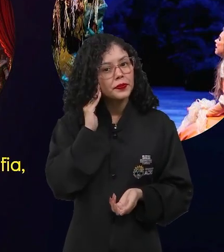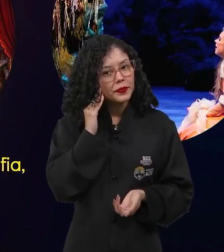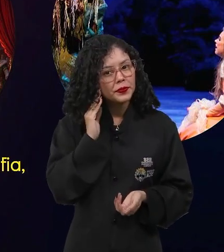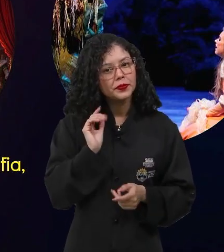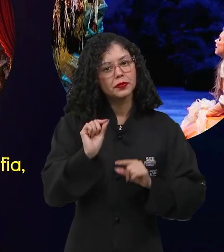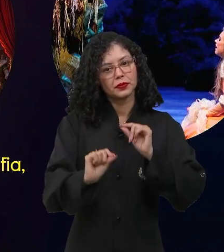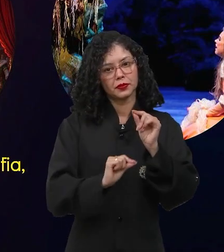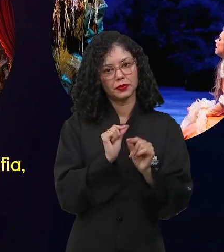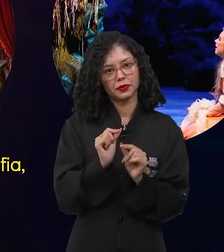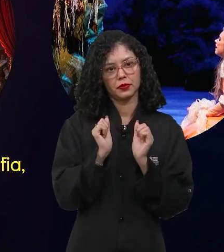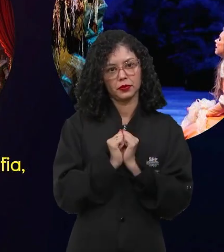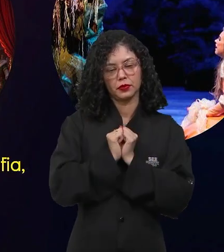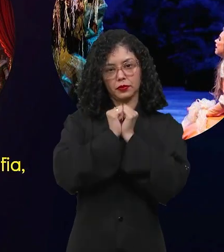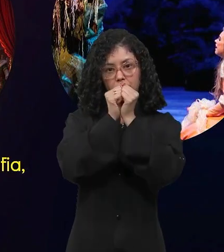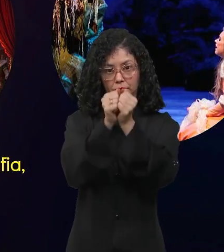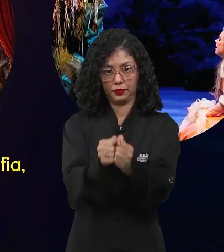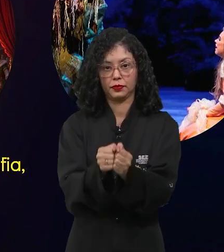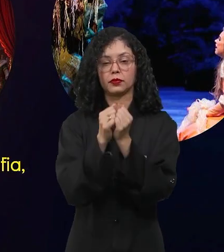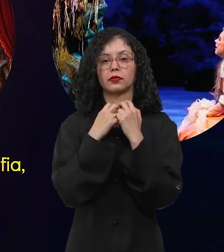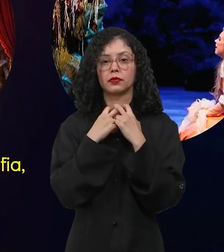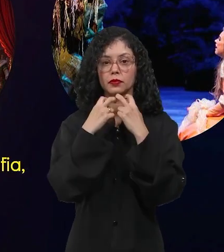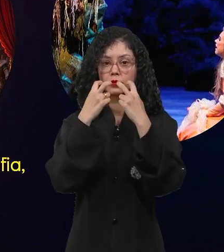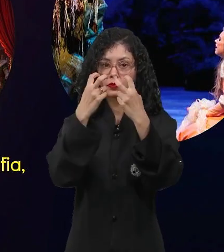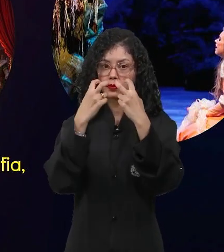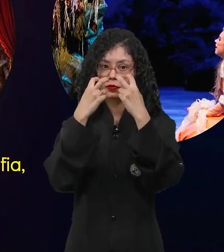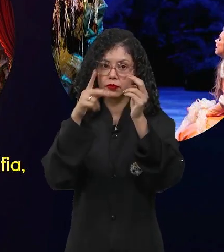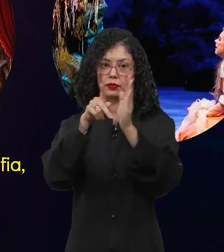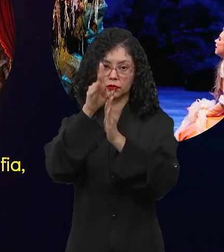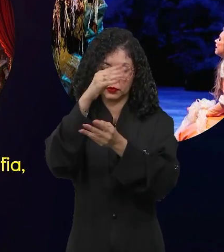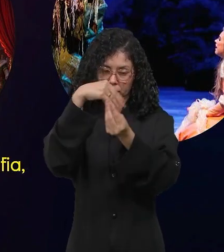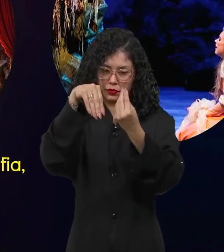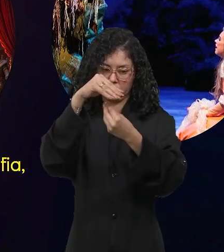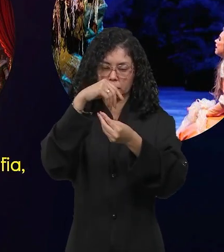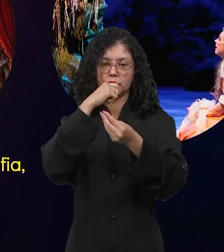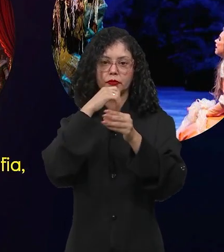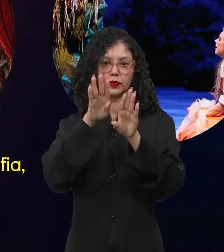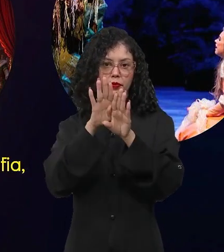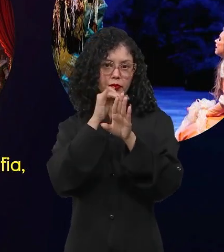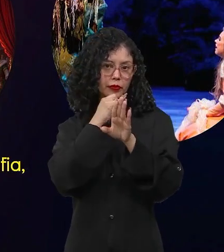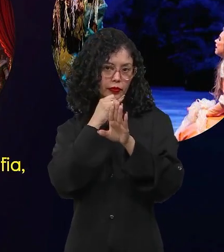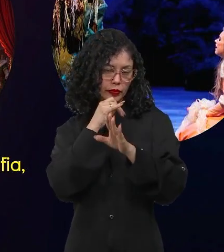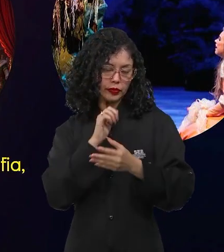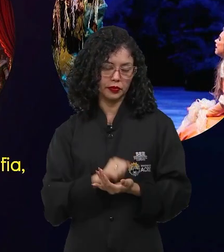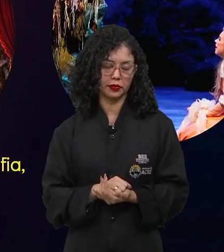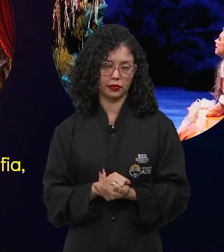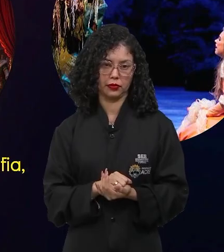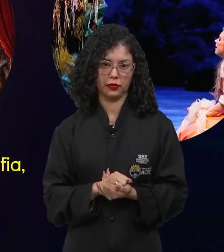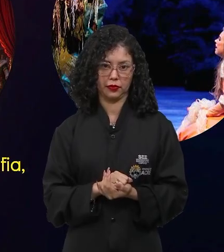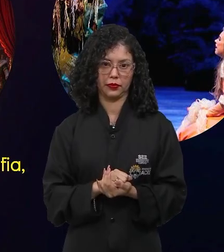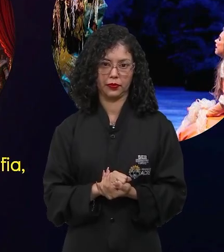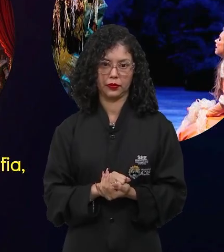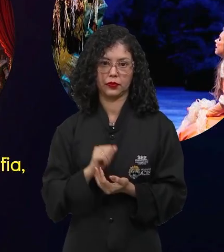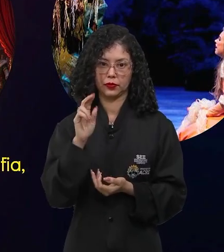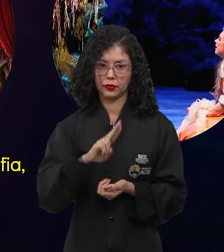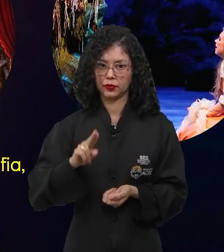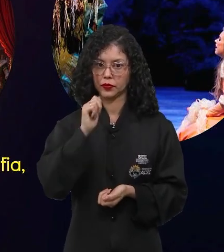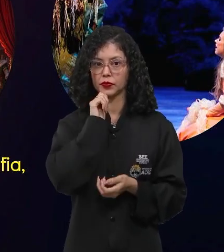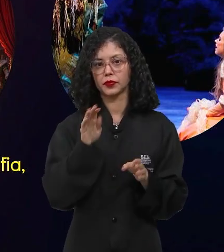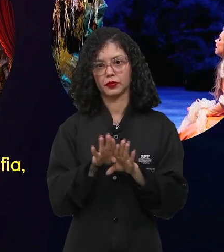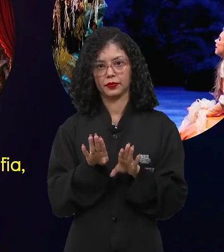entender, a juntar essa voz, né, essa mistura da voz, por exemplo, e os instrumentos